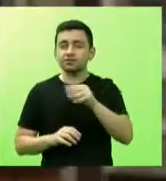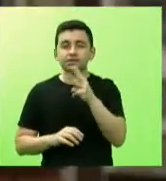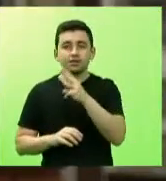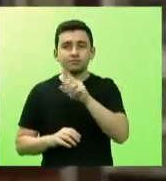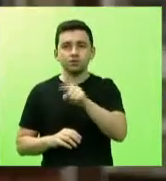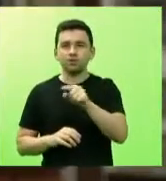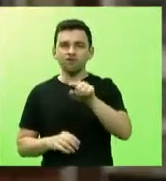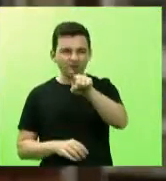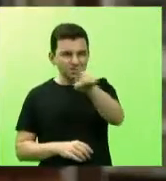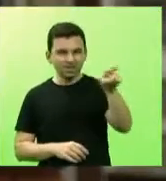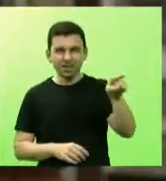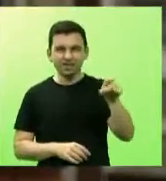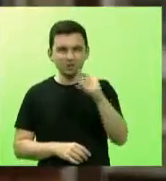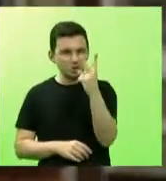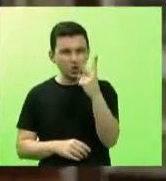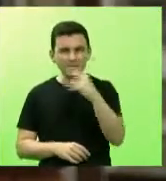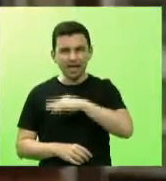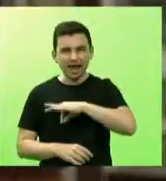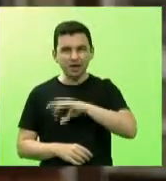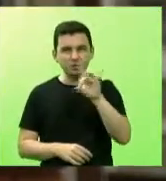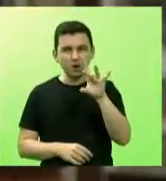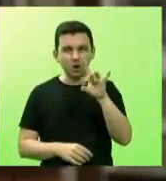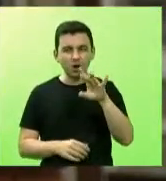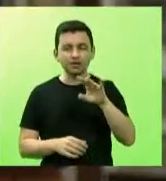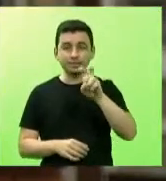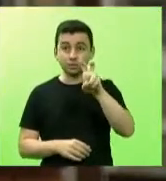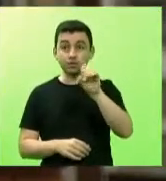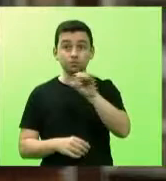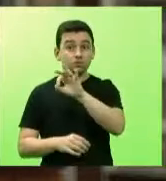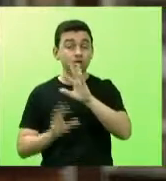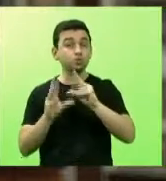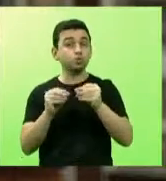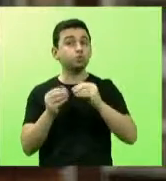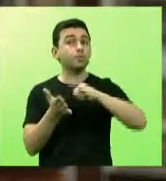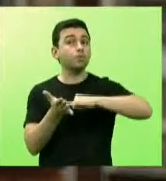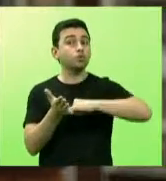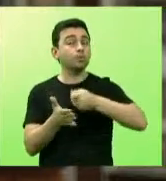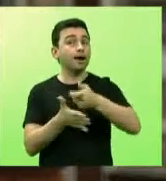salários mínimos ali, que é 50% daqueles que são contribuintes do Estado de Santa Catarina.